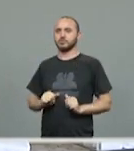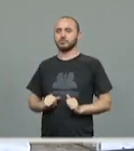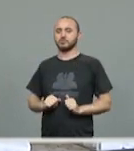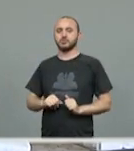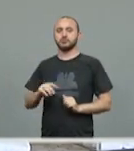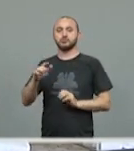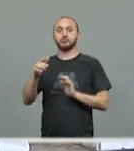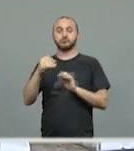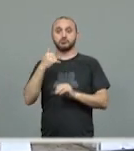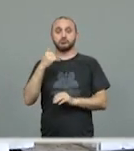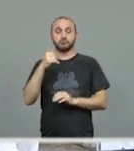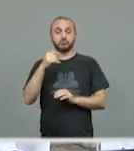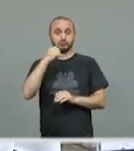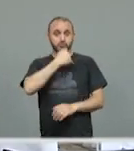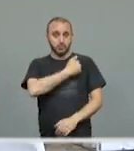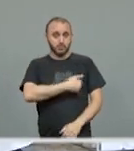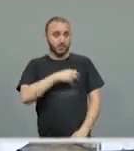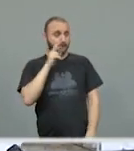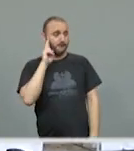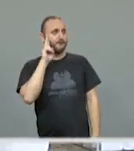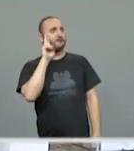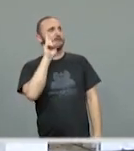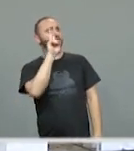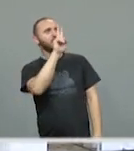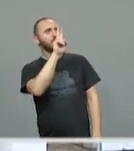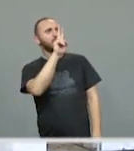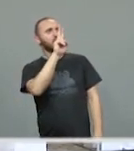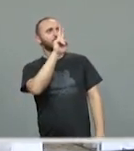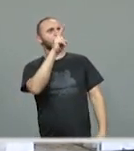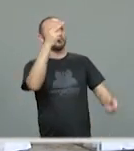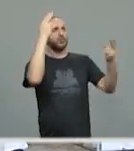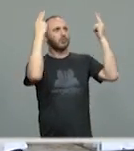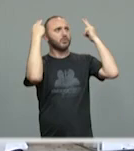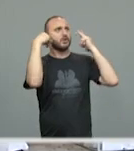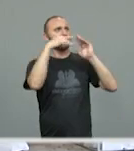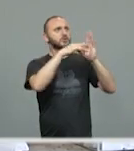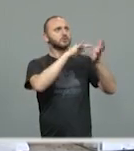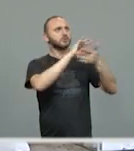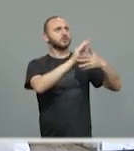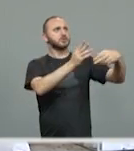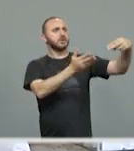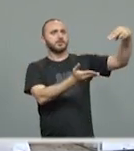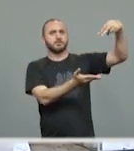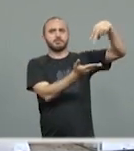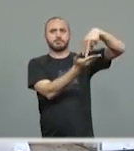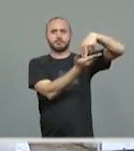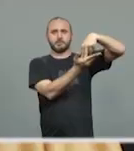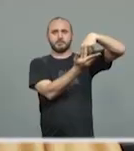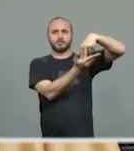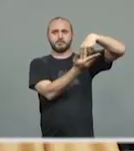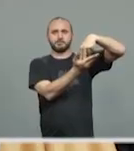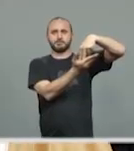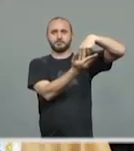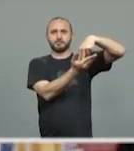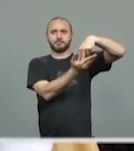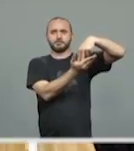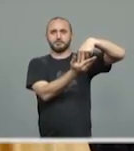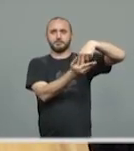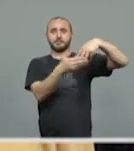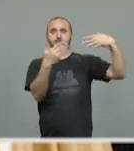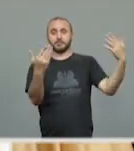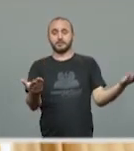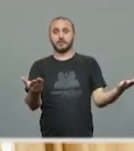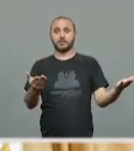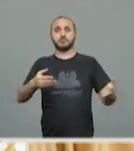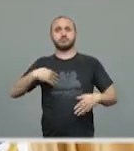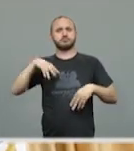João viu, o Cordeiro de pé, é o texto do Apocalipse. E